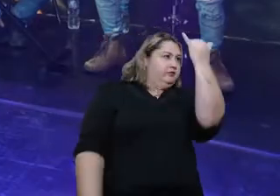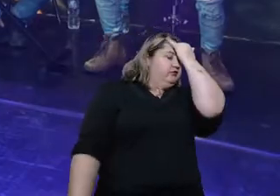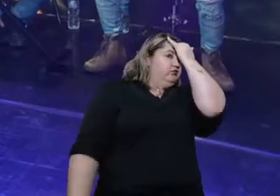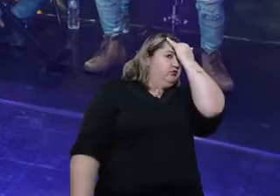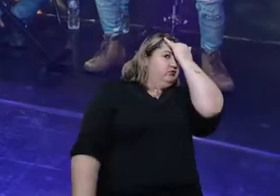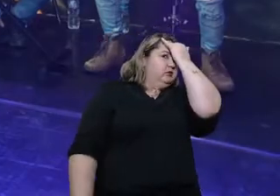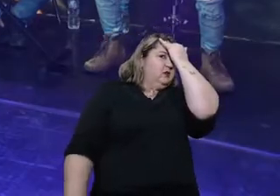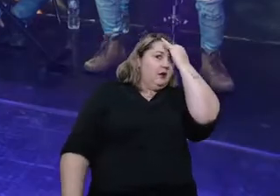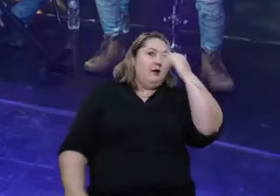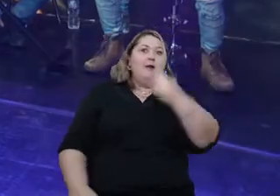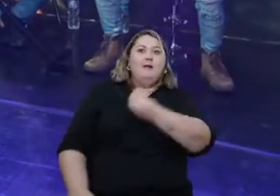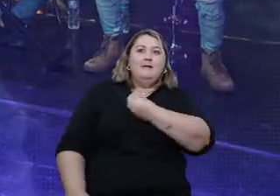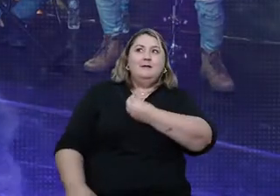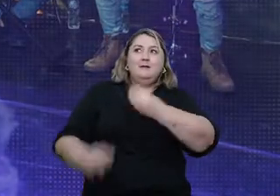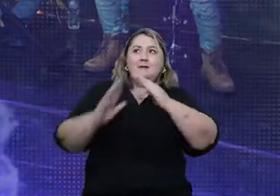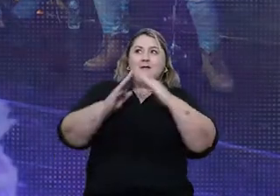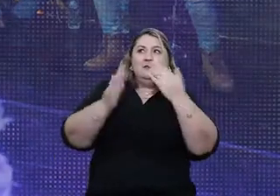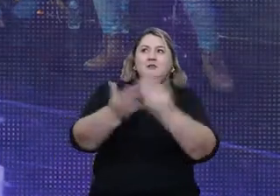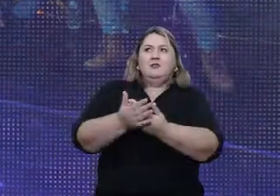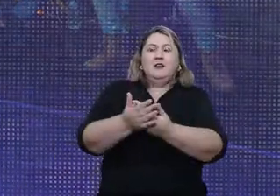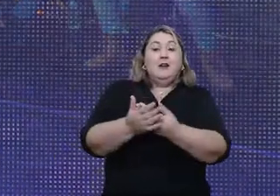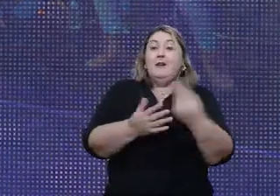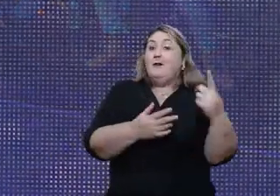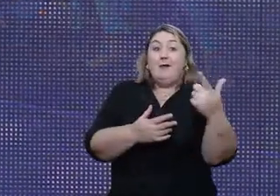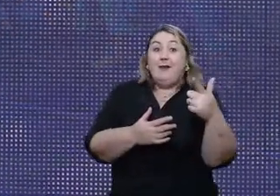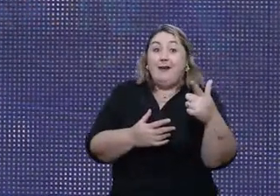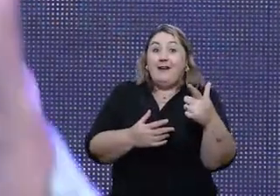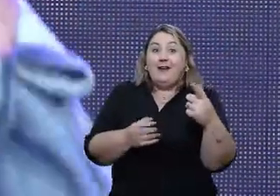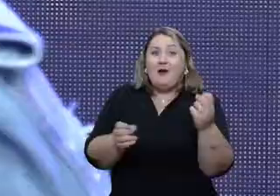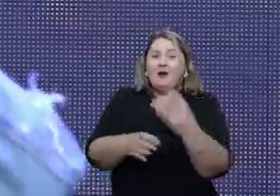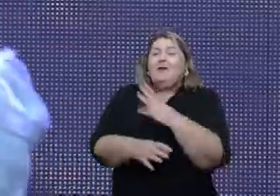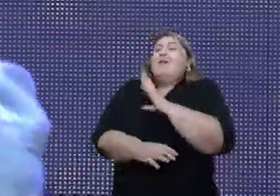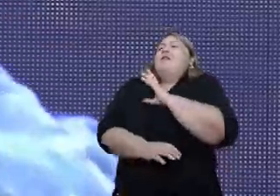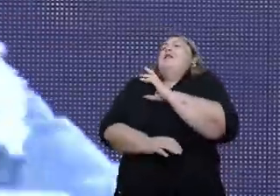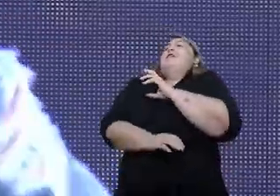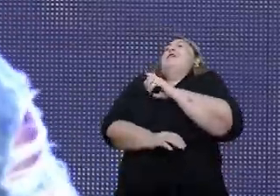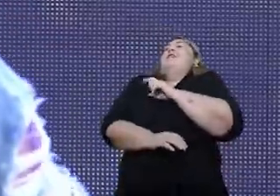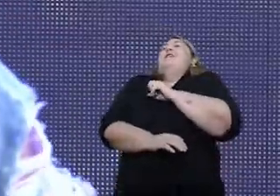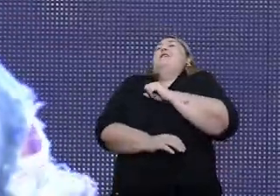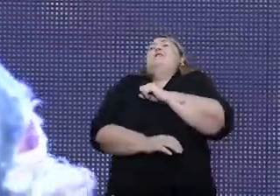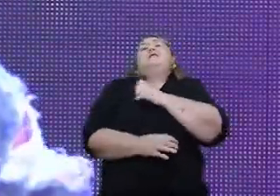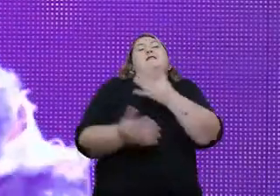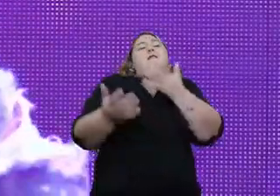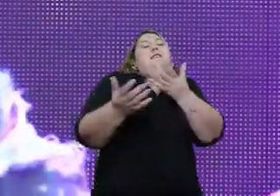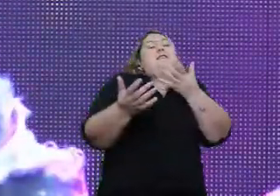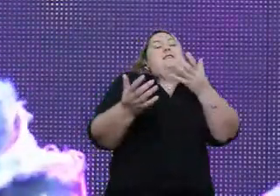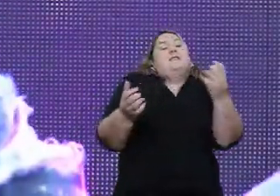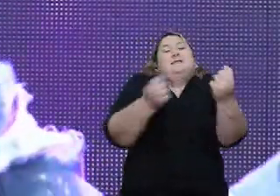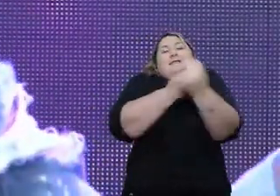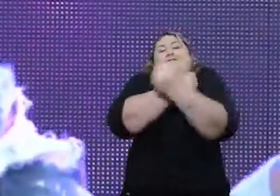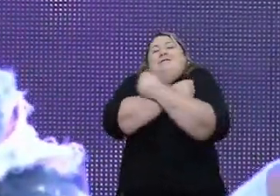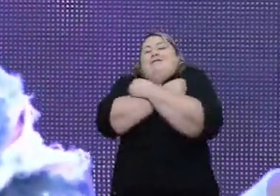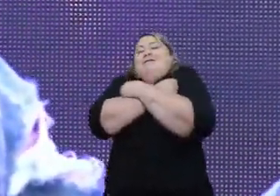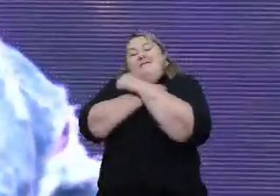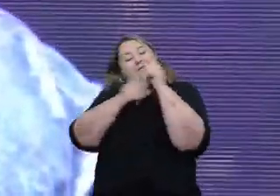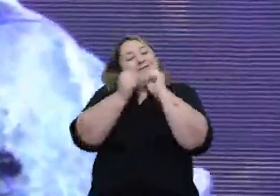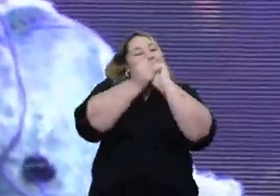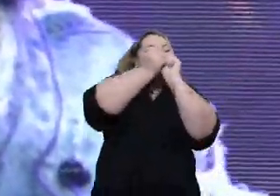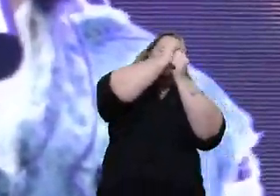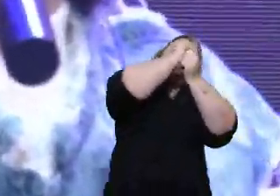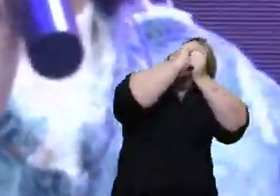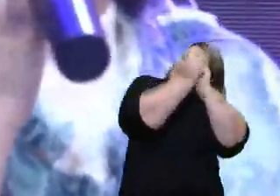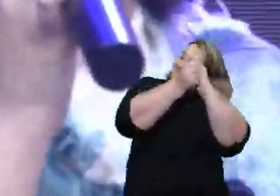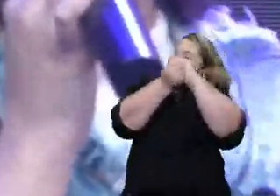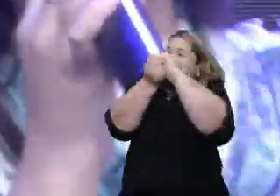a vida é uma escola. É assim que acaba uma grande paixão. Quero te abraçar, quero